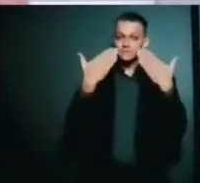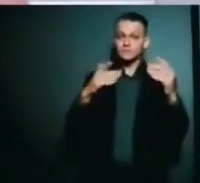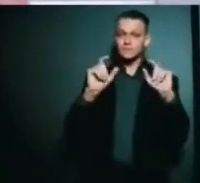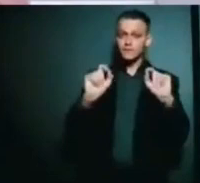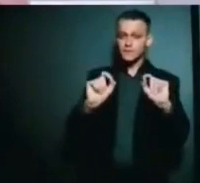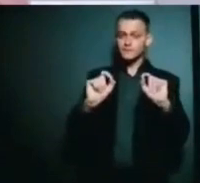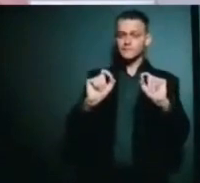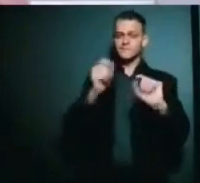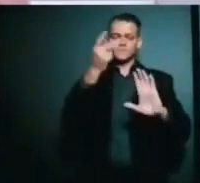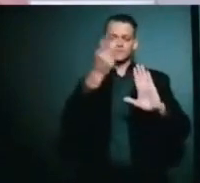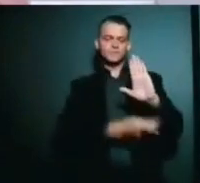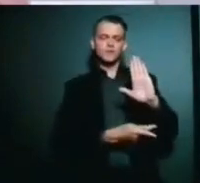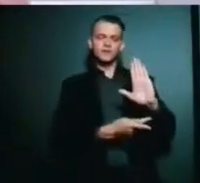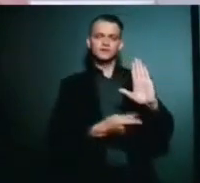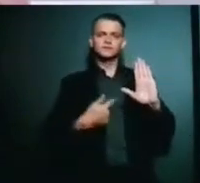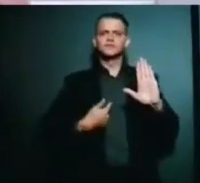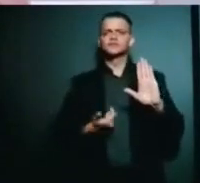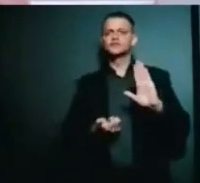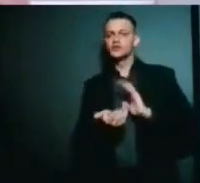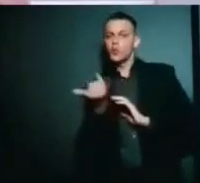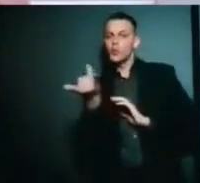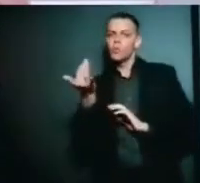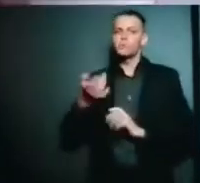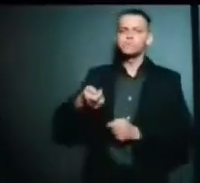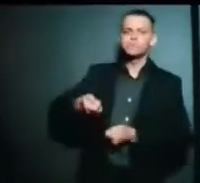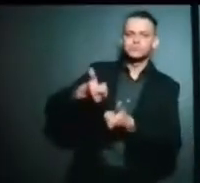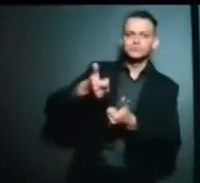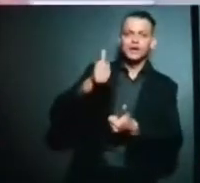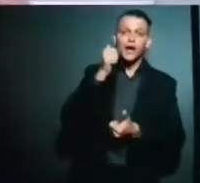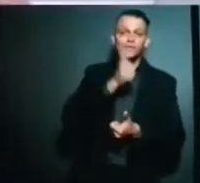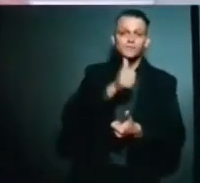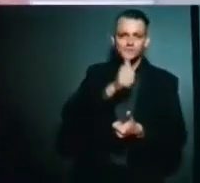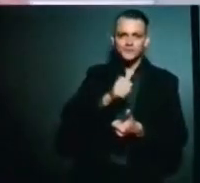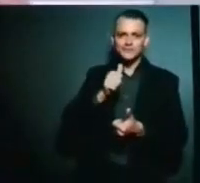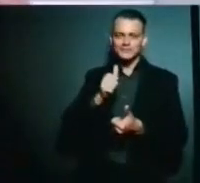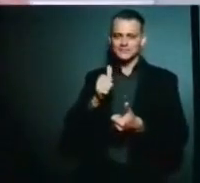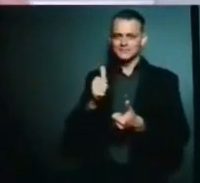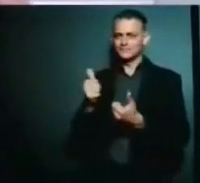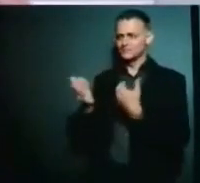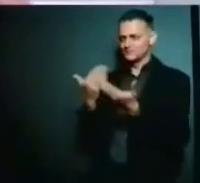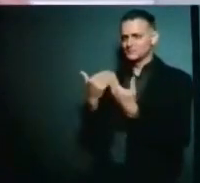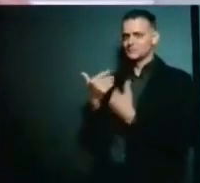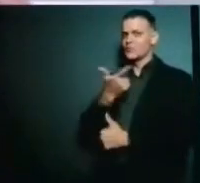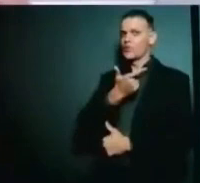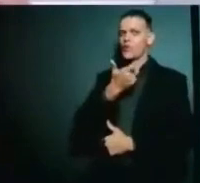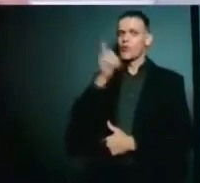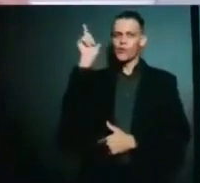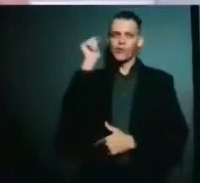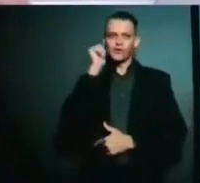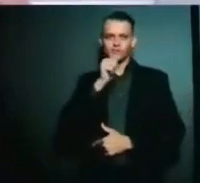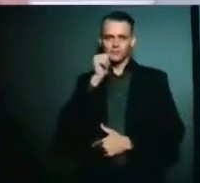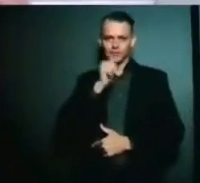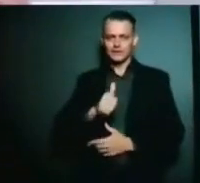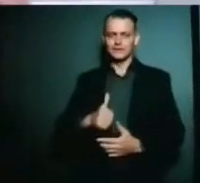de projetos e eu vou dar alguns exemplos. As mulheres, disse uma outra feminista, Christina Hoff Sommers,